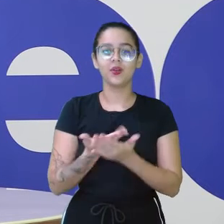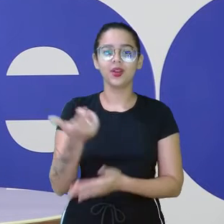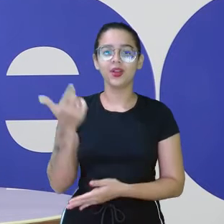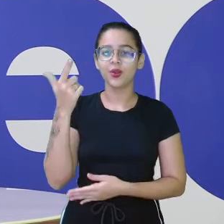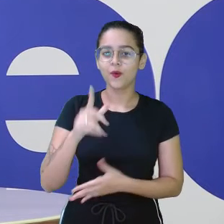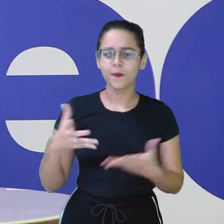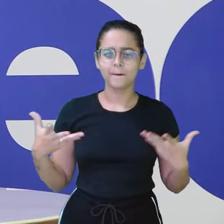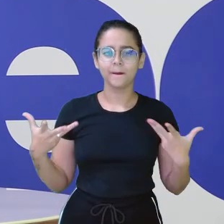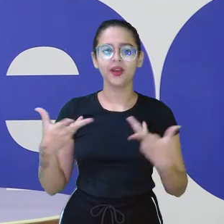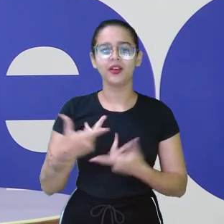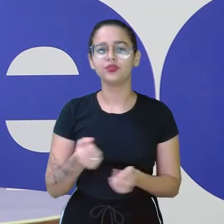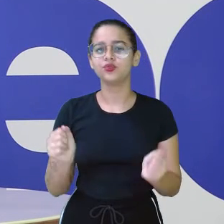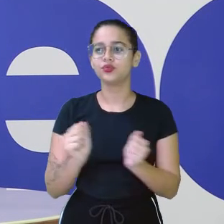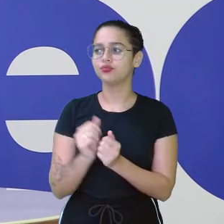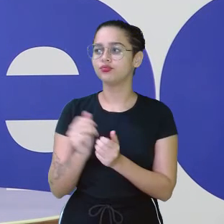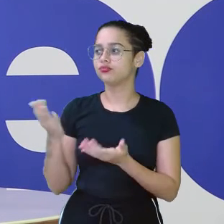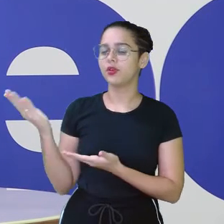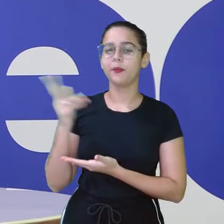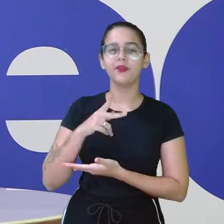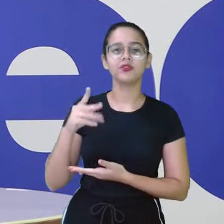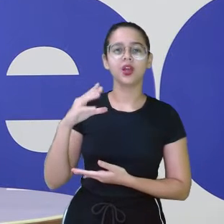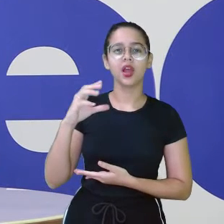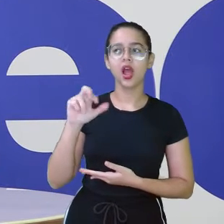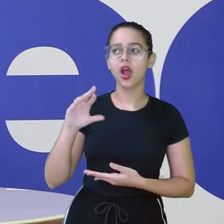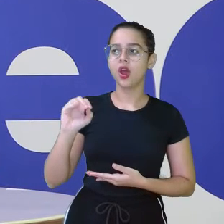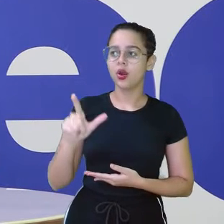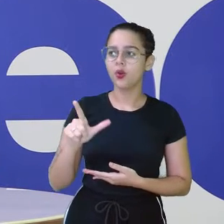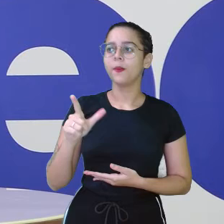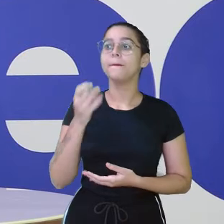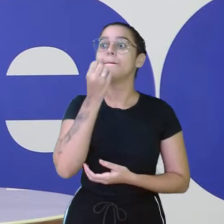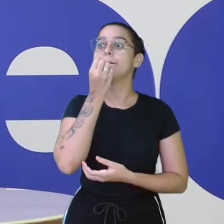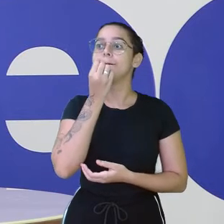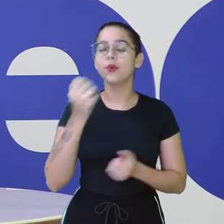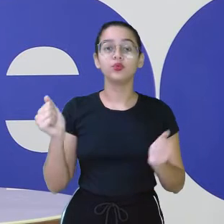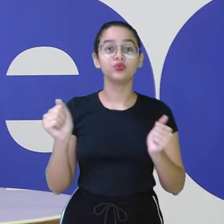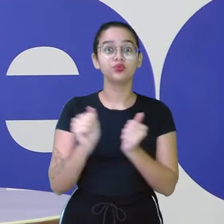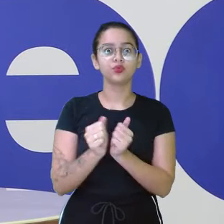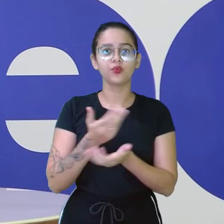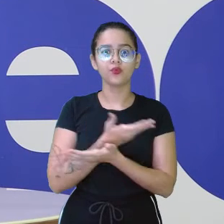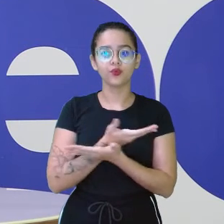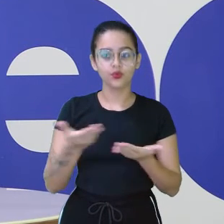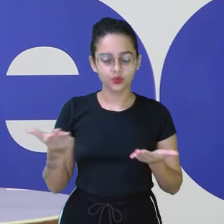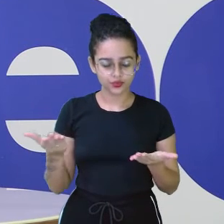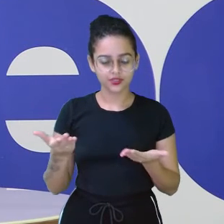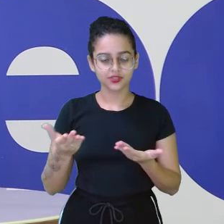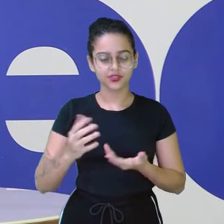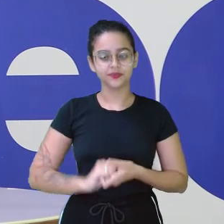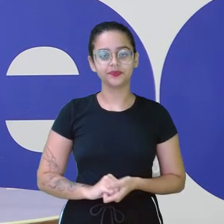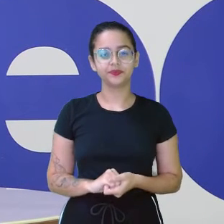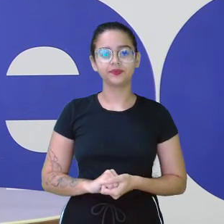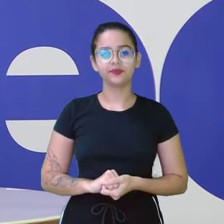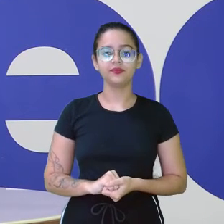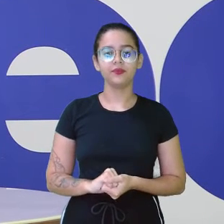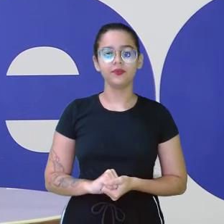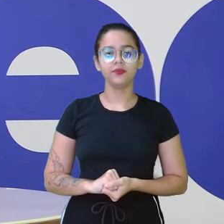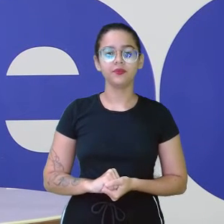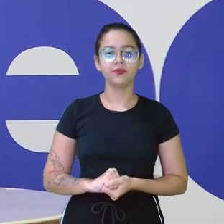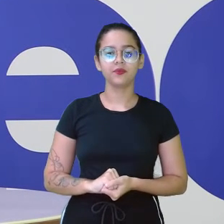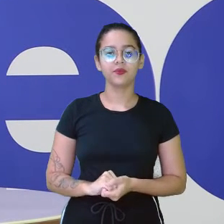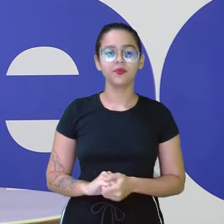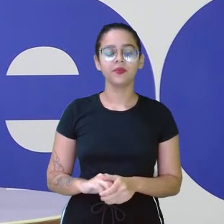aqui maravilhosa com a professora Carol, né? Muito bom estar aqui com vocês, certo? Para a gente,